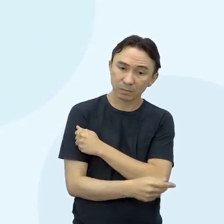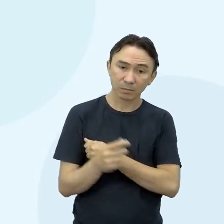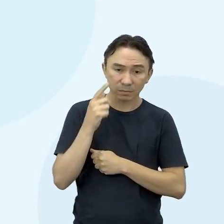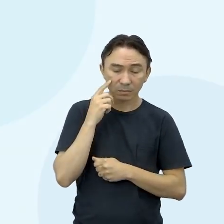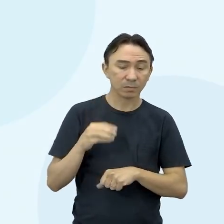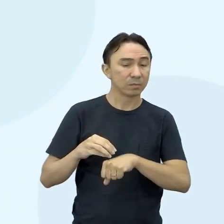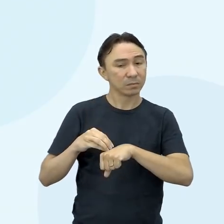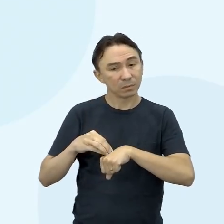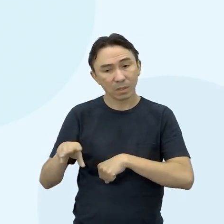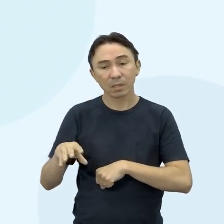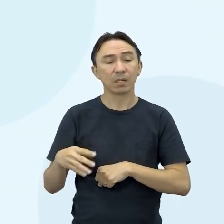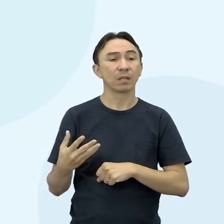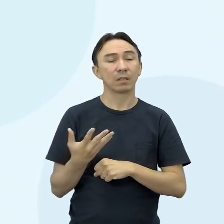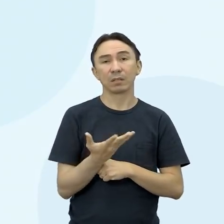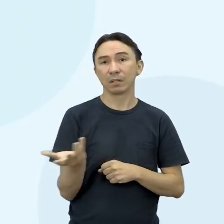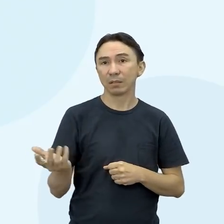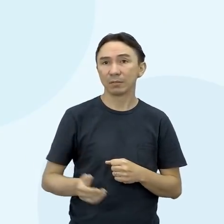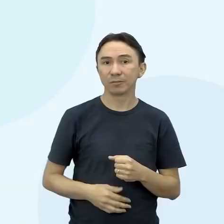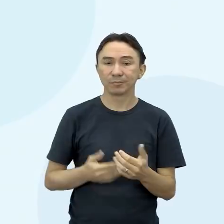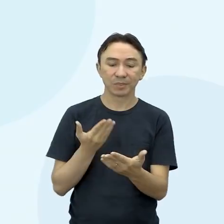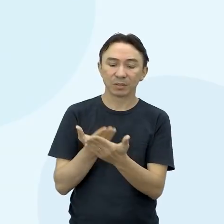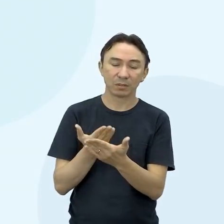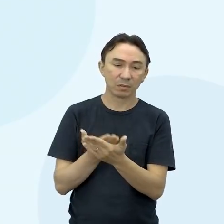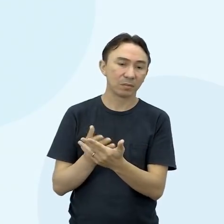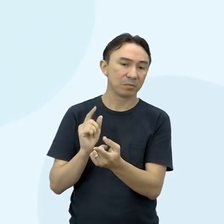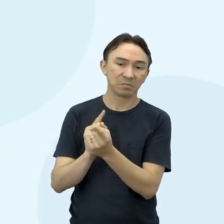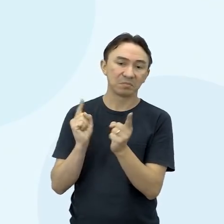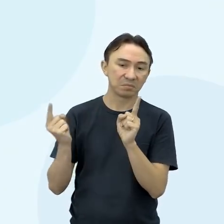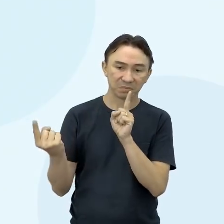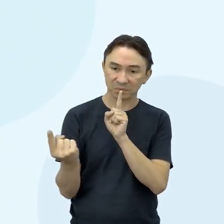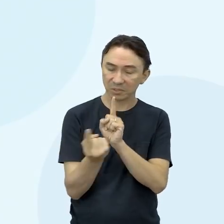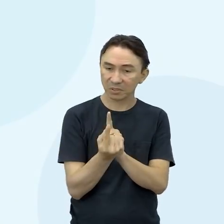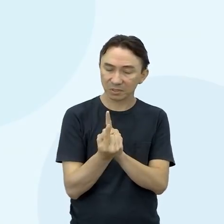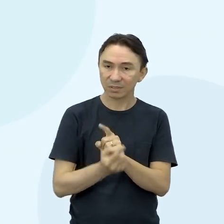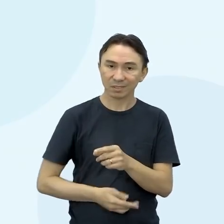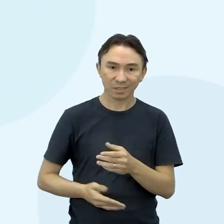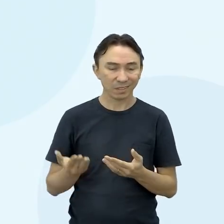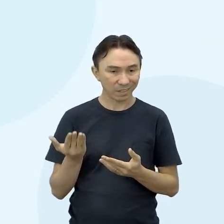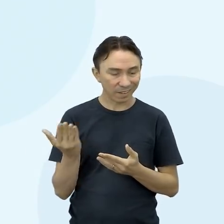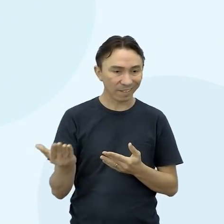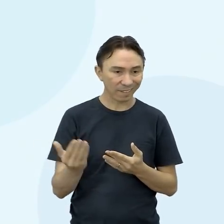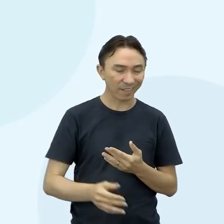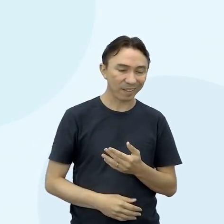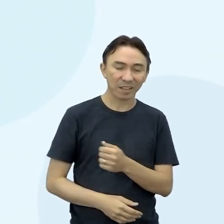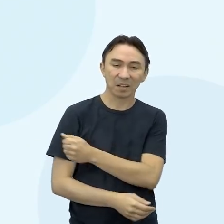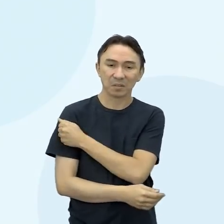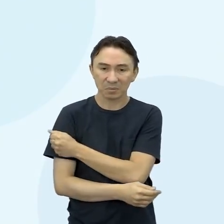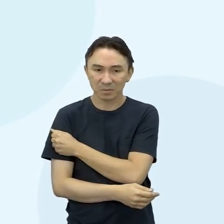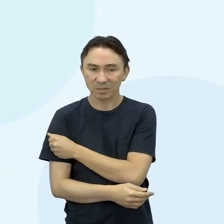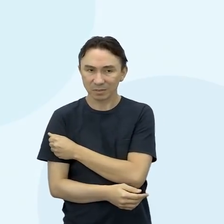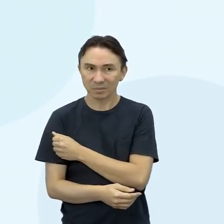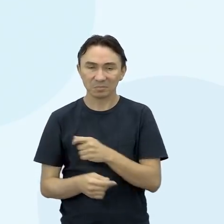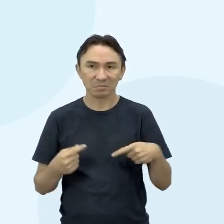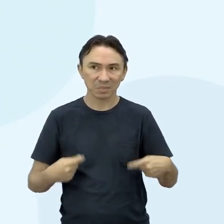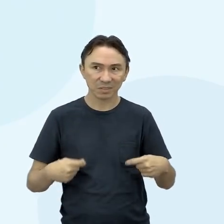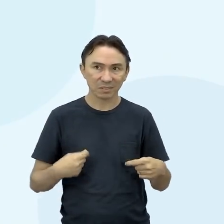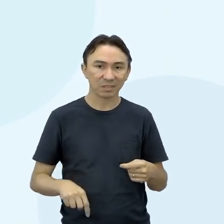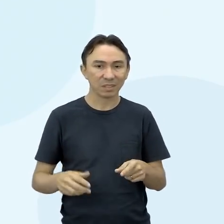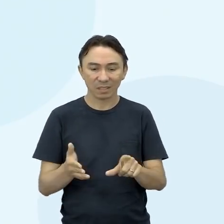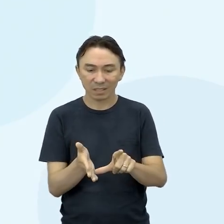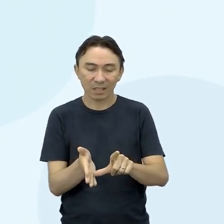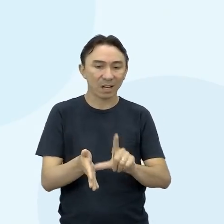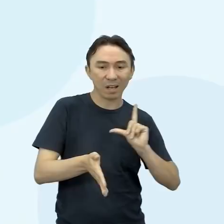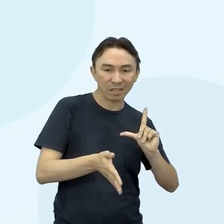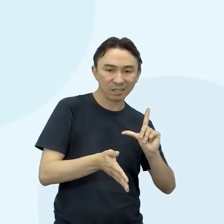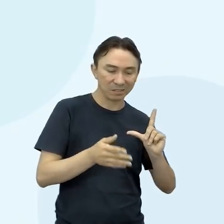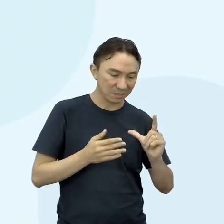aula invertida, numa atividade que você esteja fazendo, que os estudantes precisam fazer um estudo prévio ou